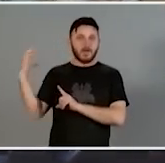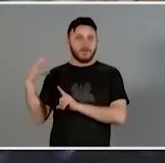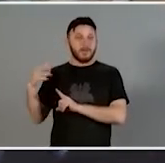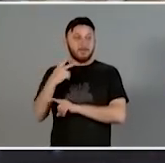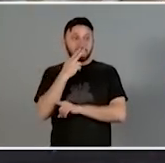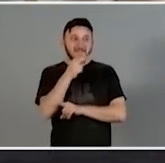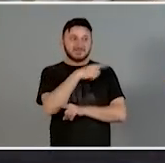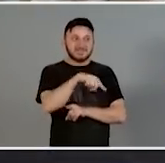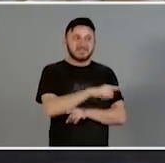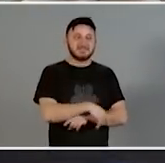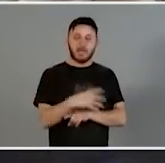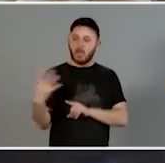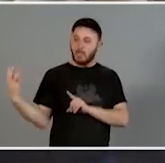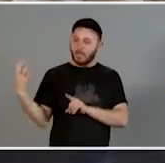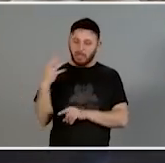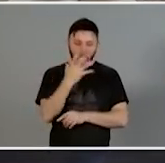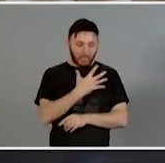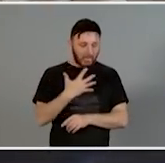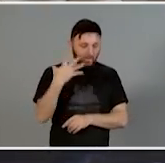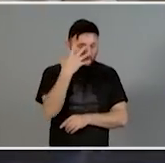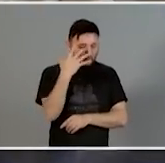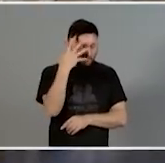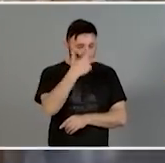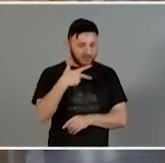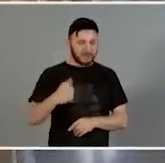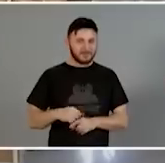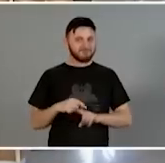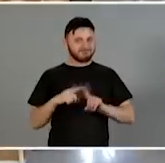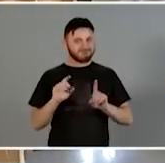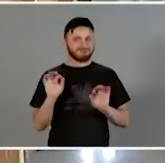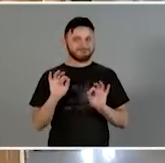errado. E só o Espírito Santo